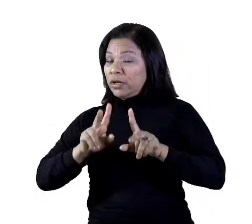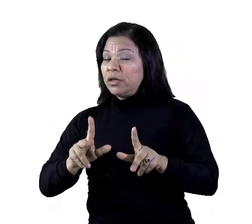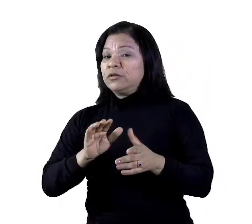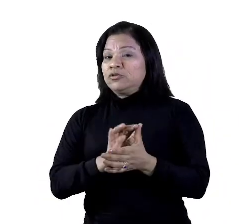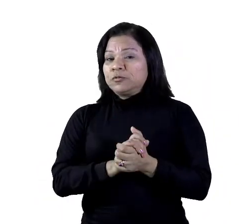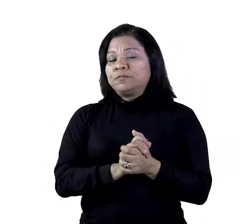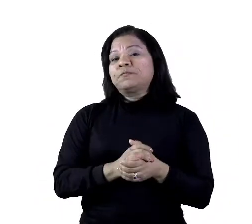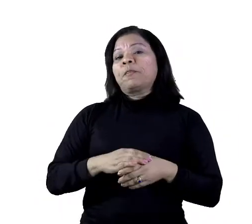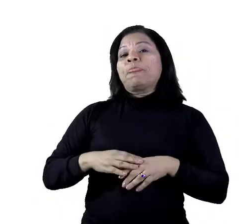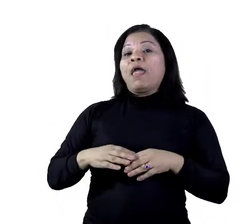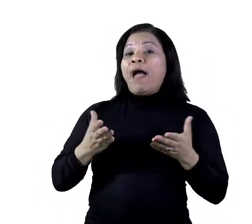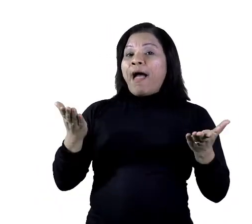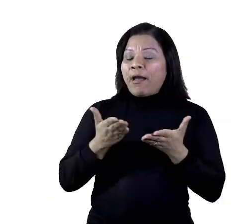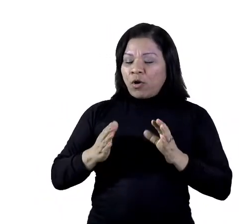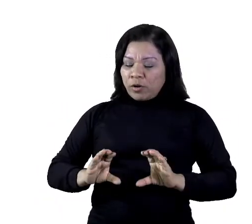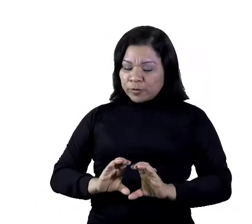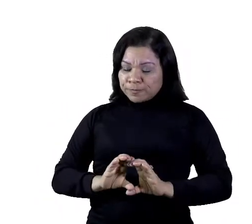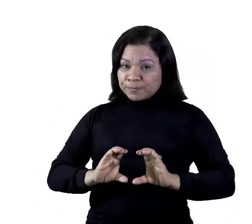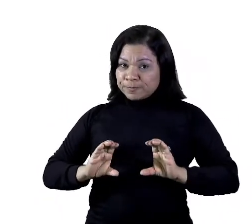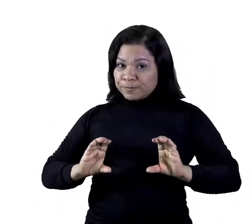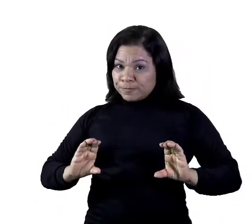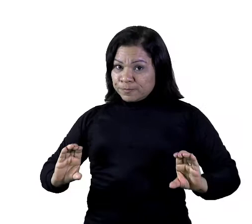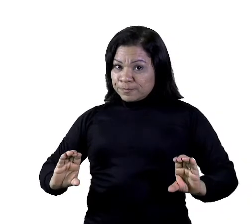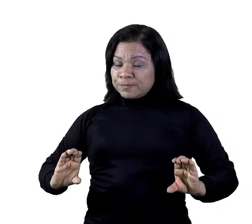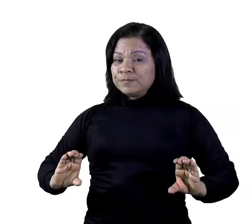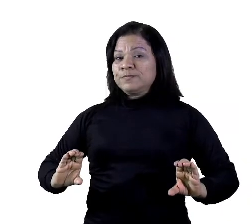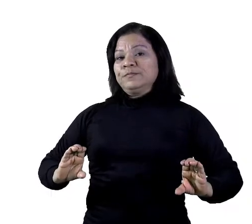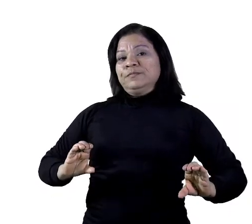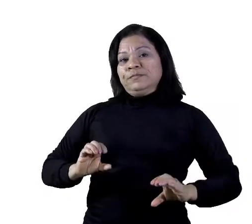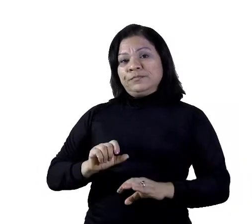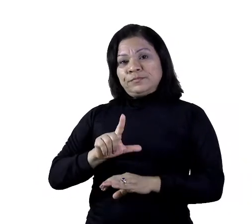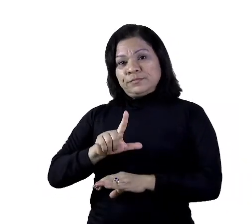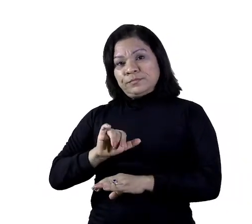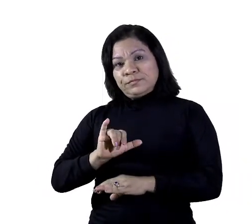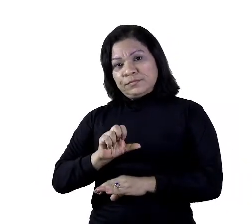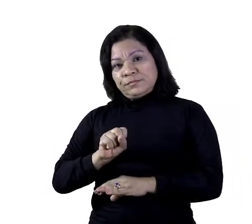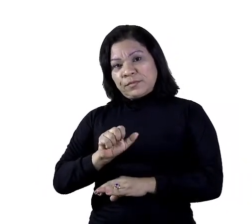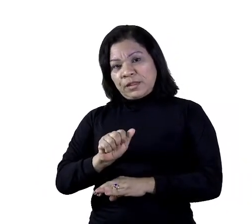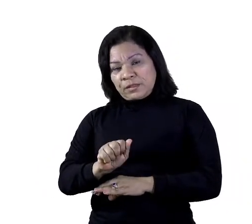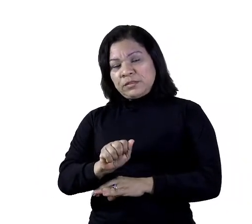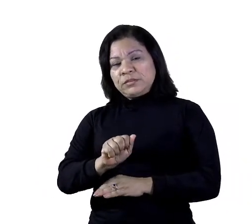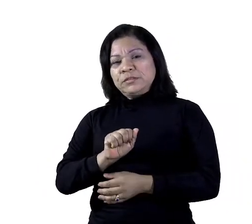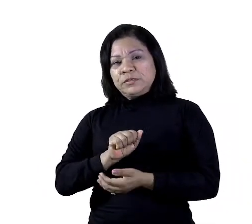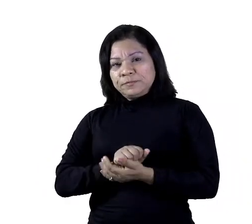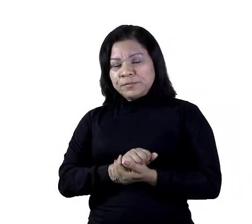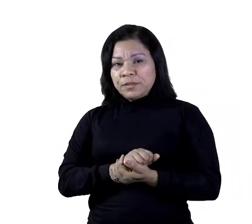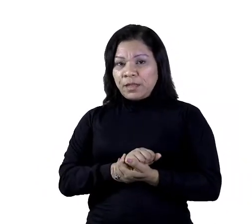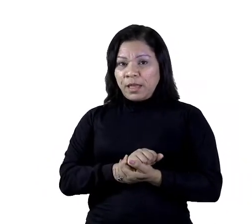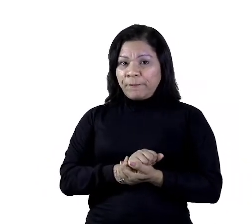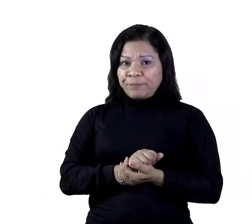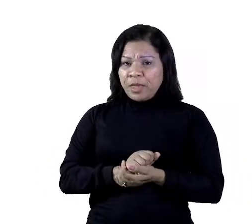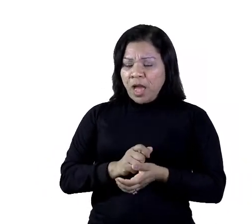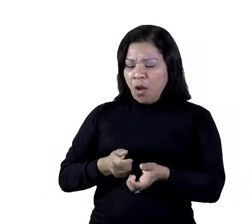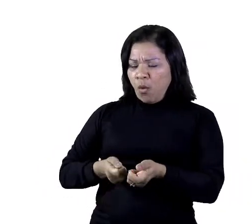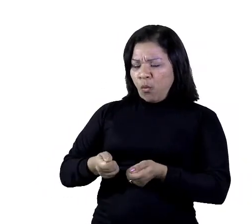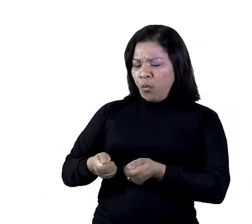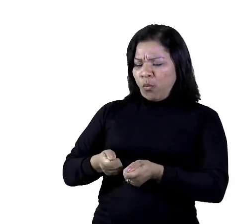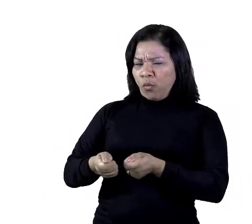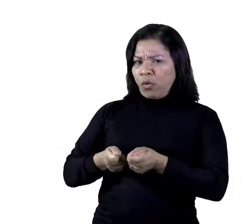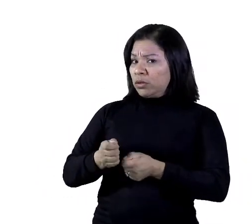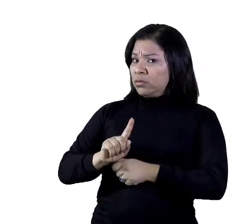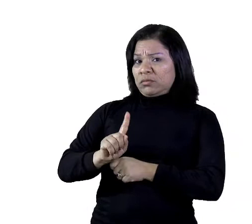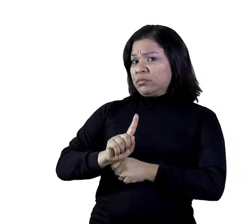ali a musculatura lisa, que é uma musculatura lisa, nós não coordenamos ela está aqui